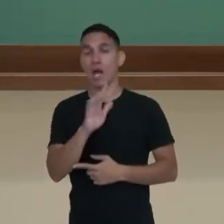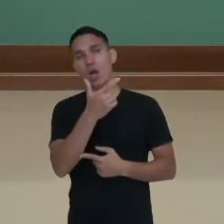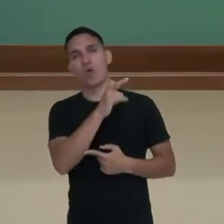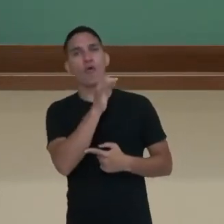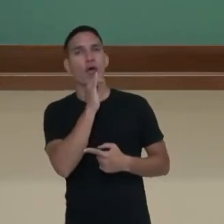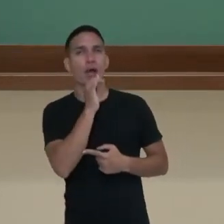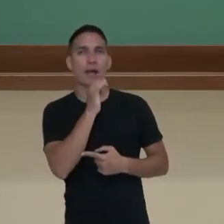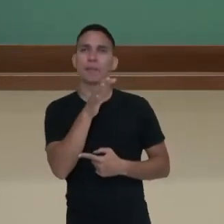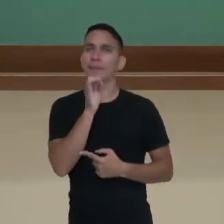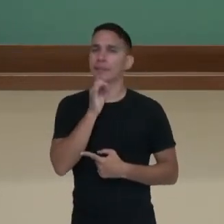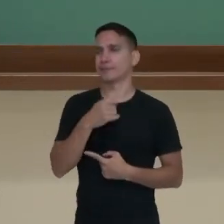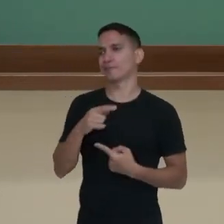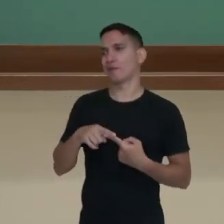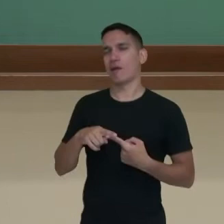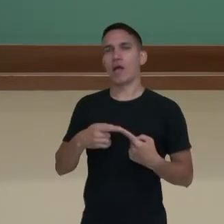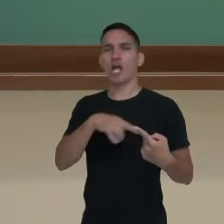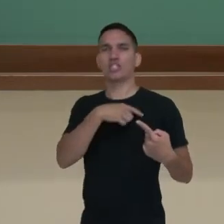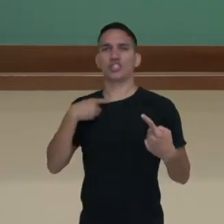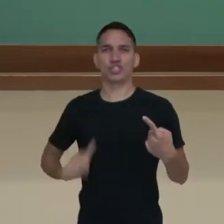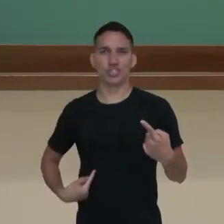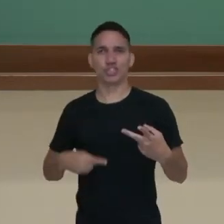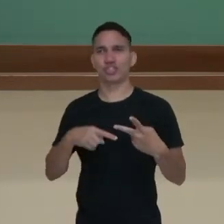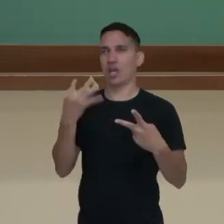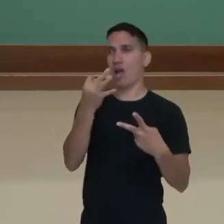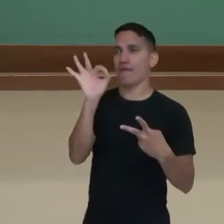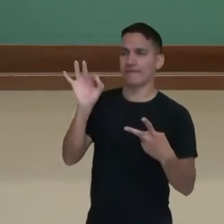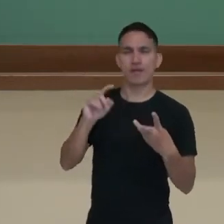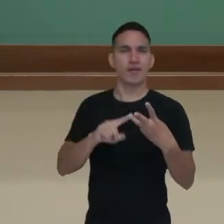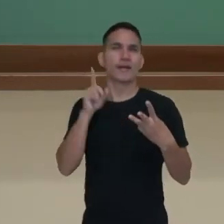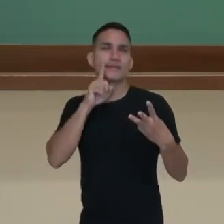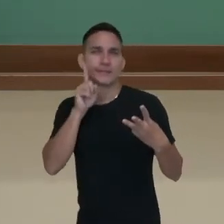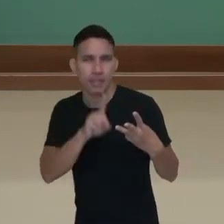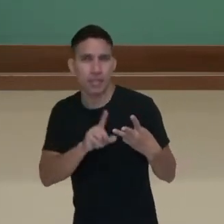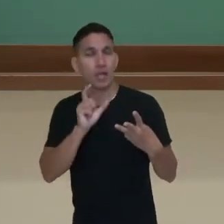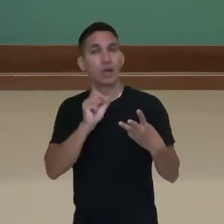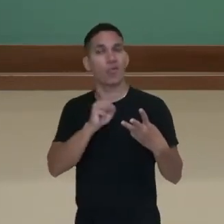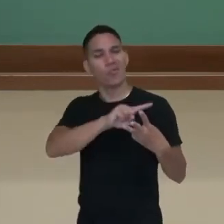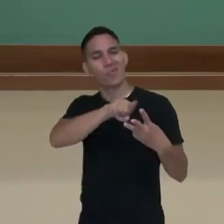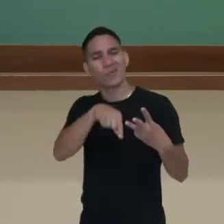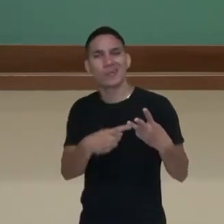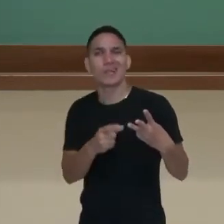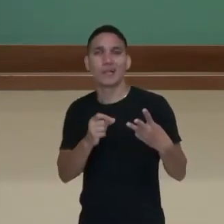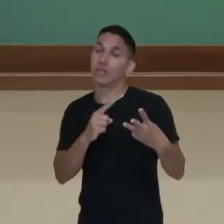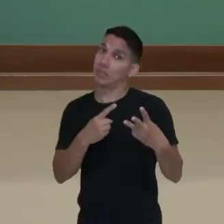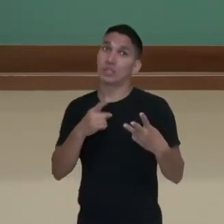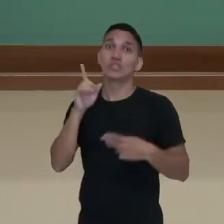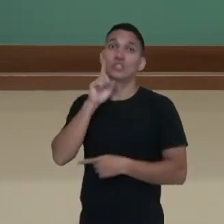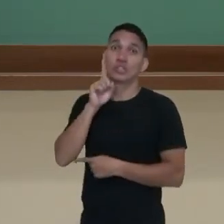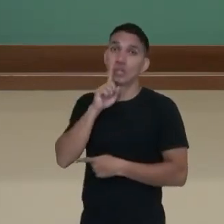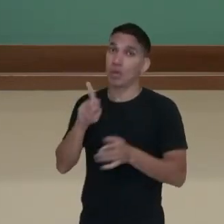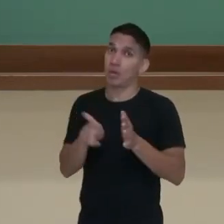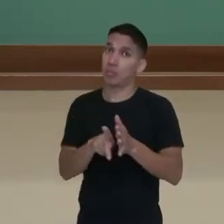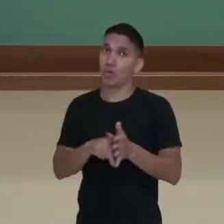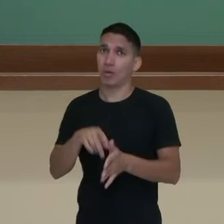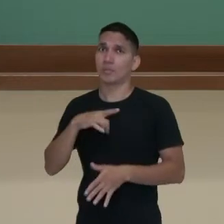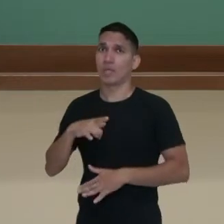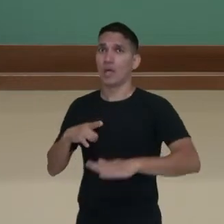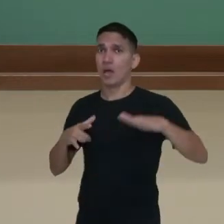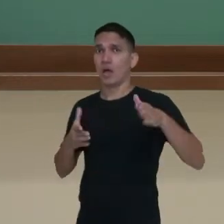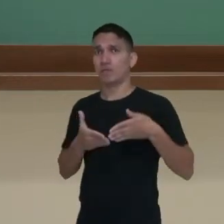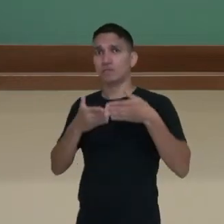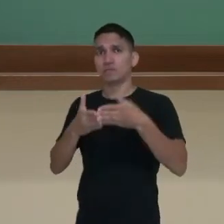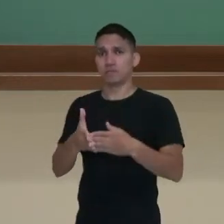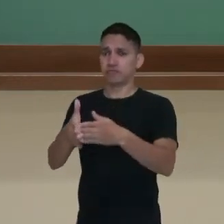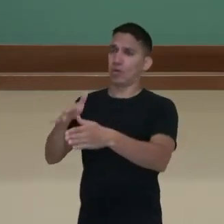a China, a França, como os Estados Unidos da América, por exemplo, os Estados Unidos, por meio de seus porta-aviões, né, navios